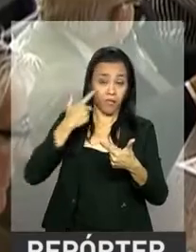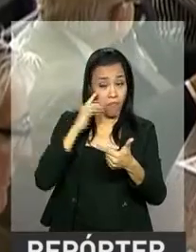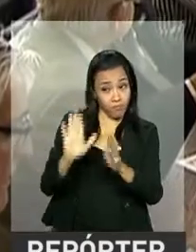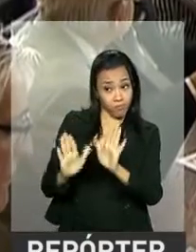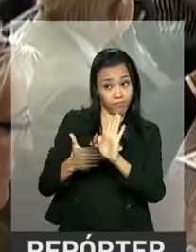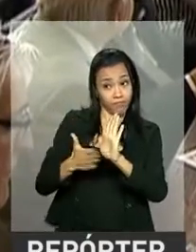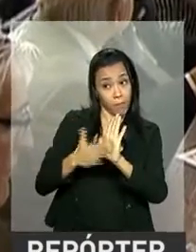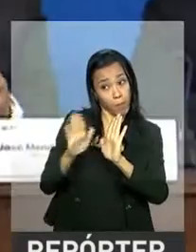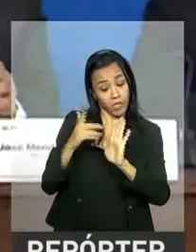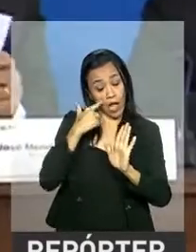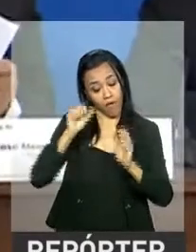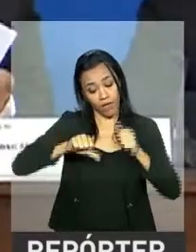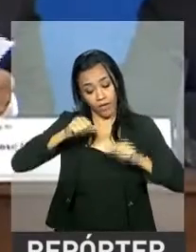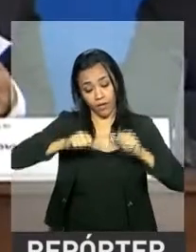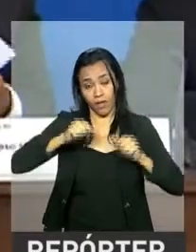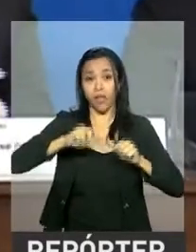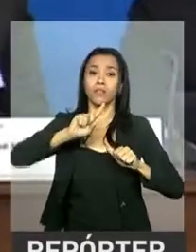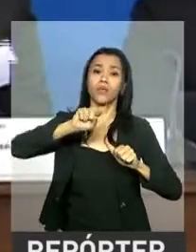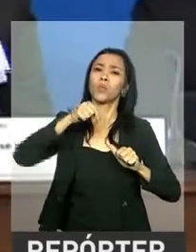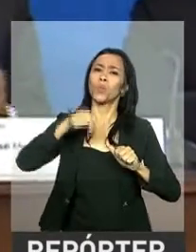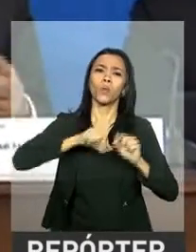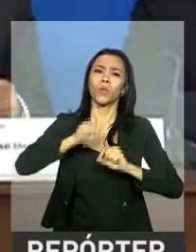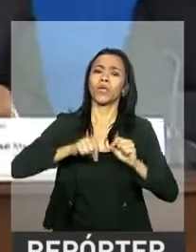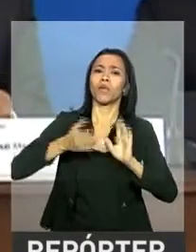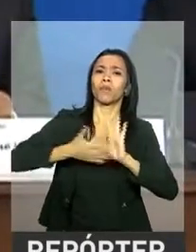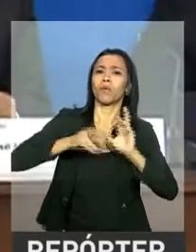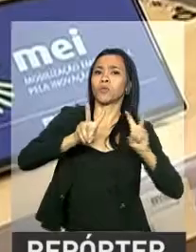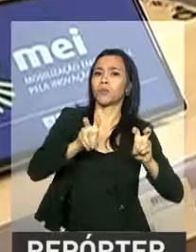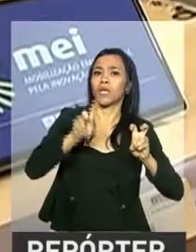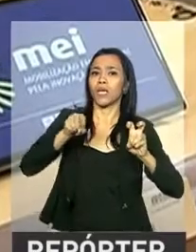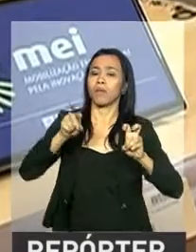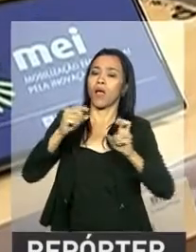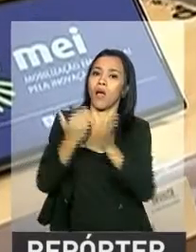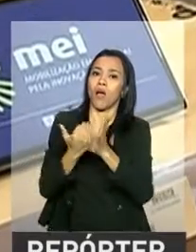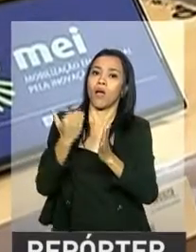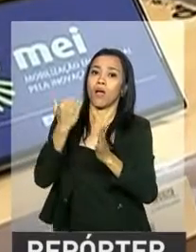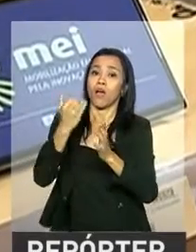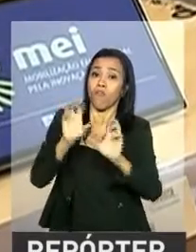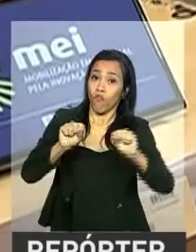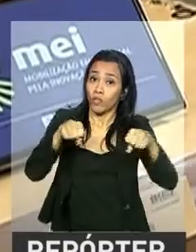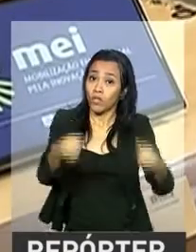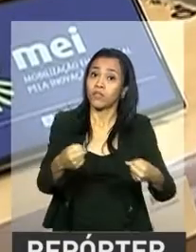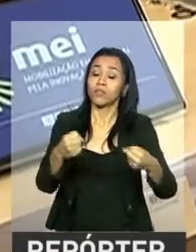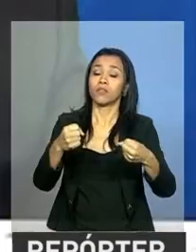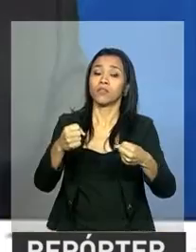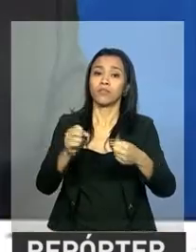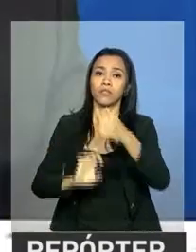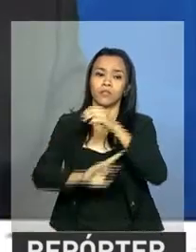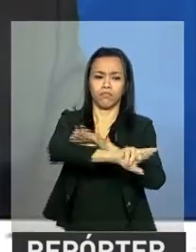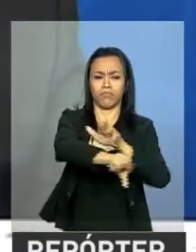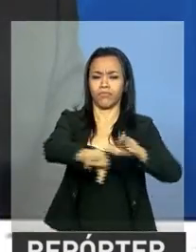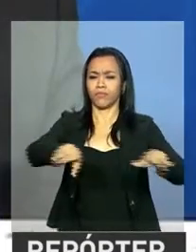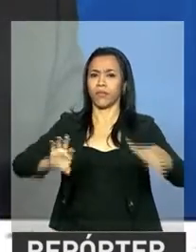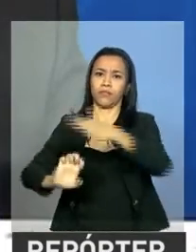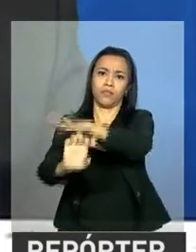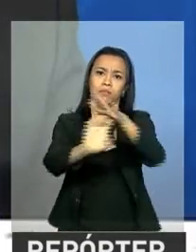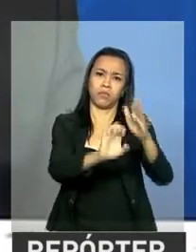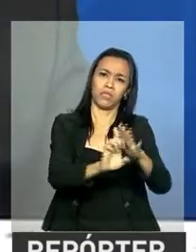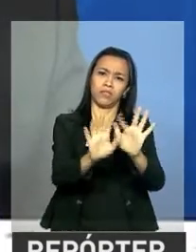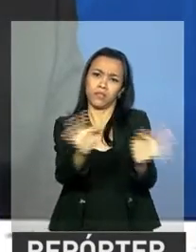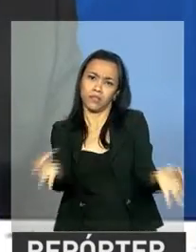entre os pedidos estão o aumento do financiamento à inovação e fortalecimento das pequenas e médias empresas